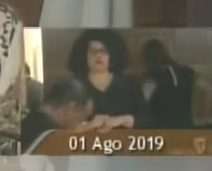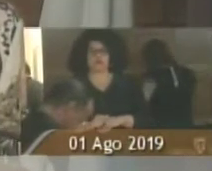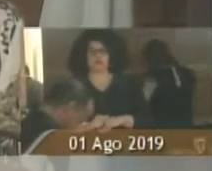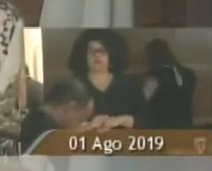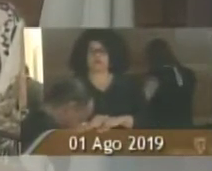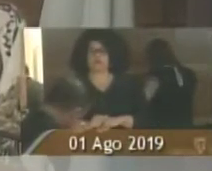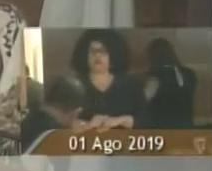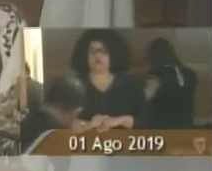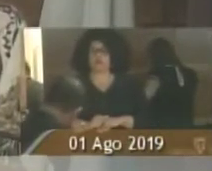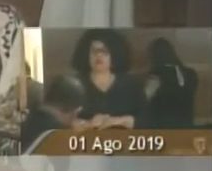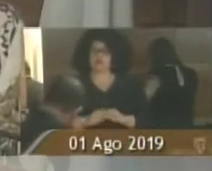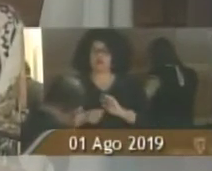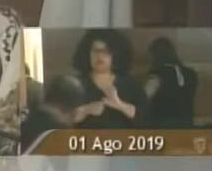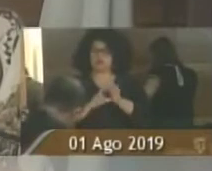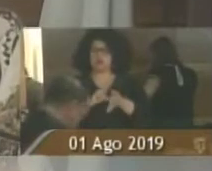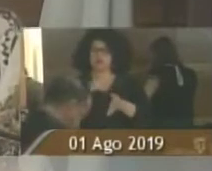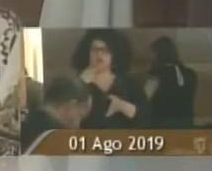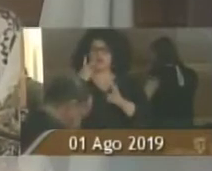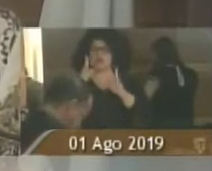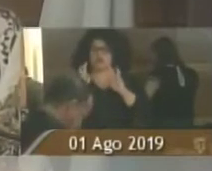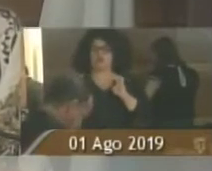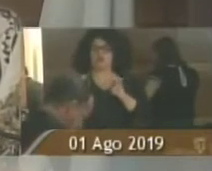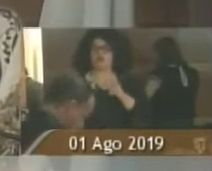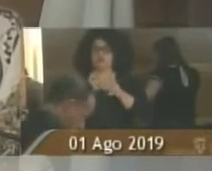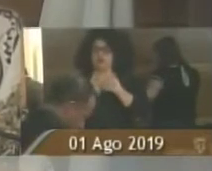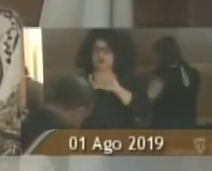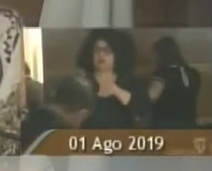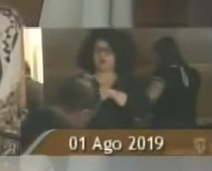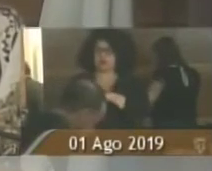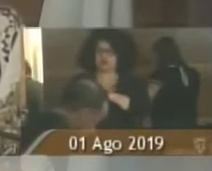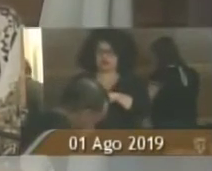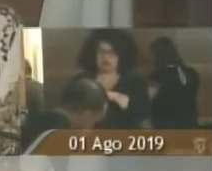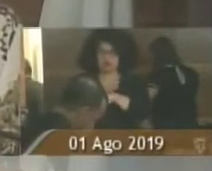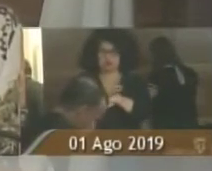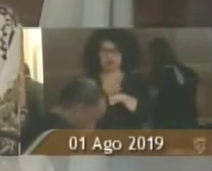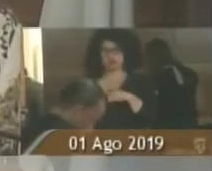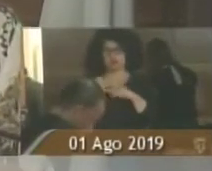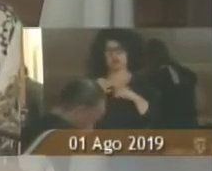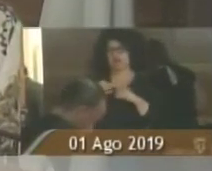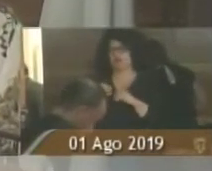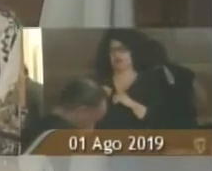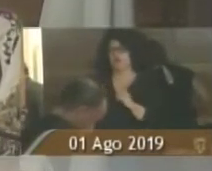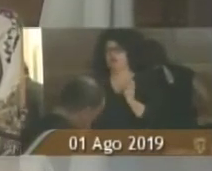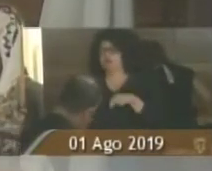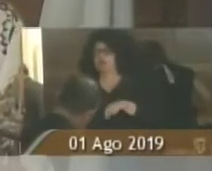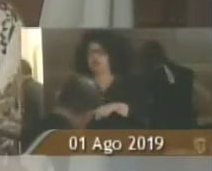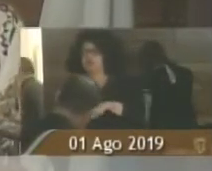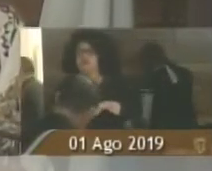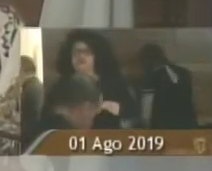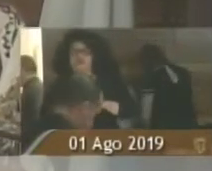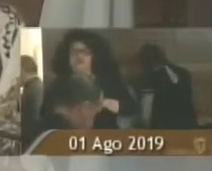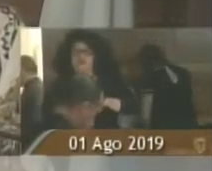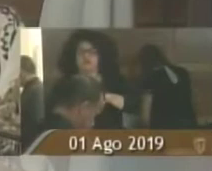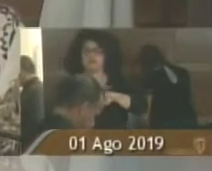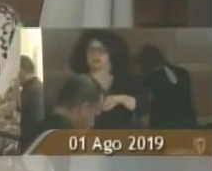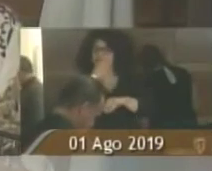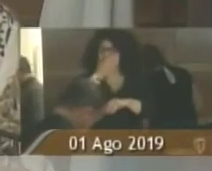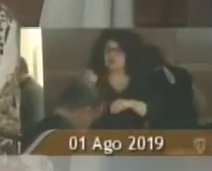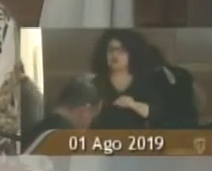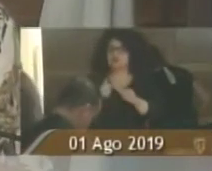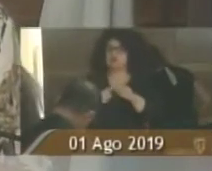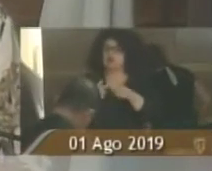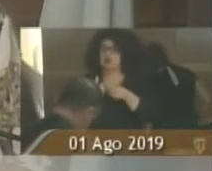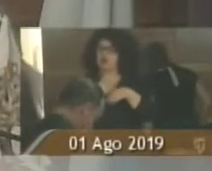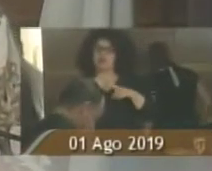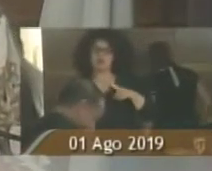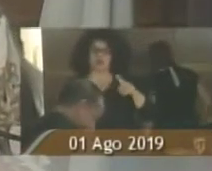assessores, até porque é um momento que a gente consegue ter um pouco mais de tempo para poder estar visitando os bairros,